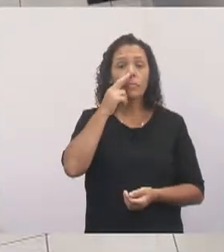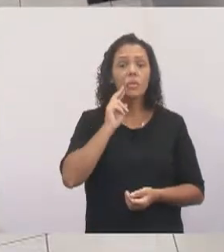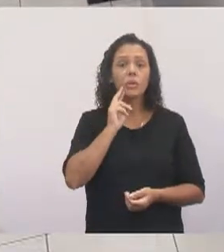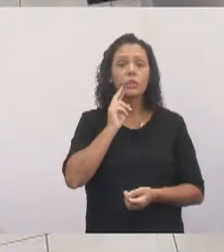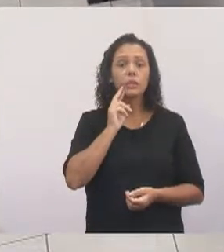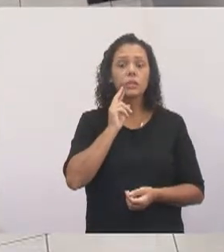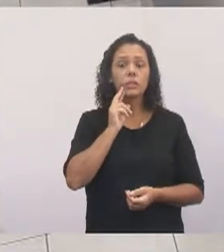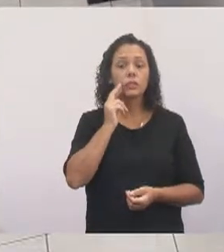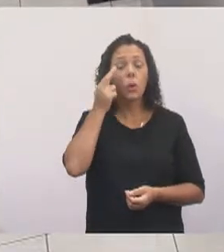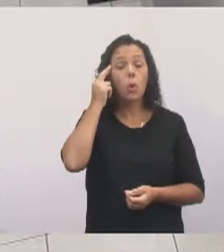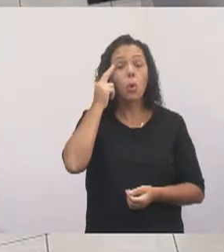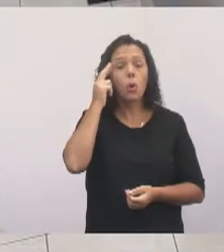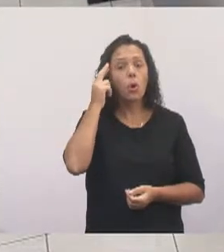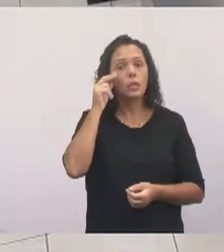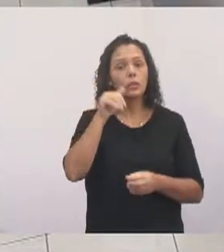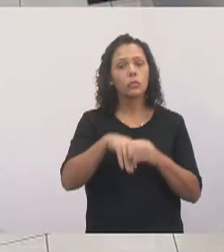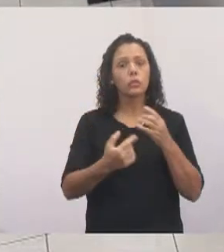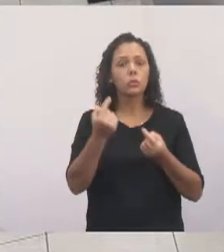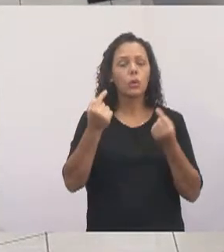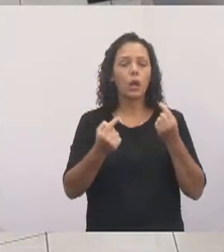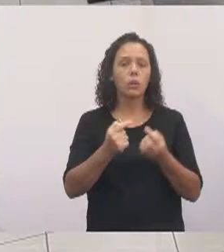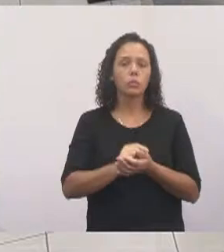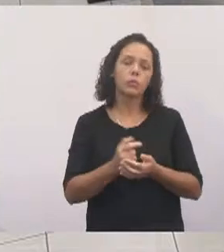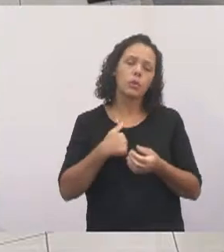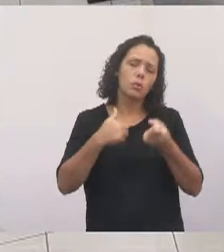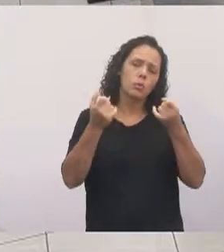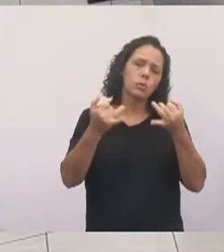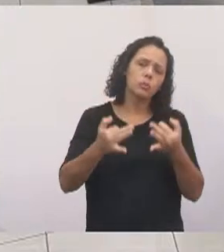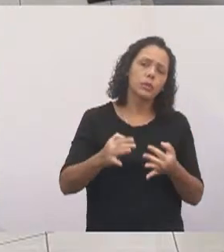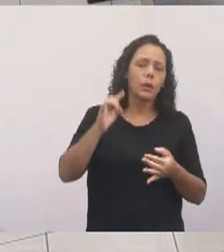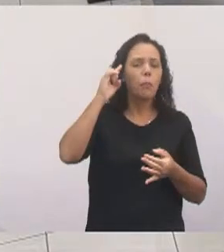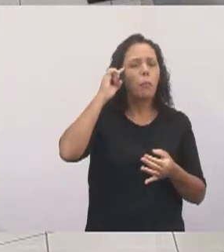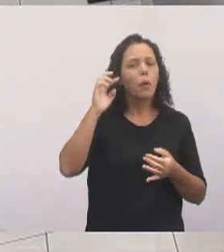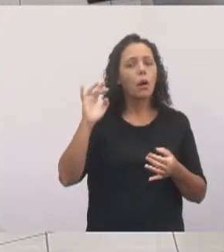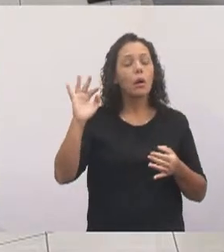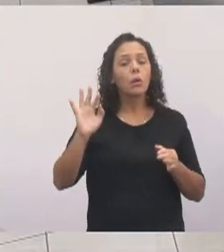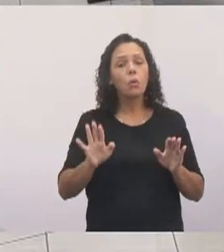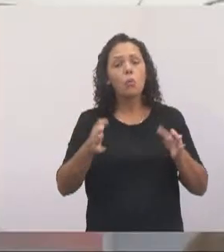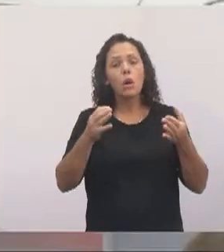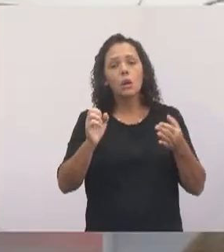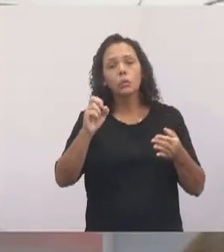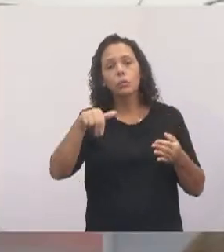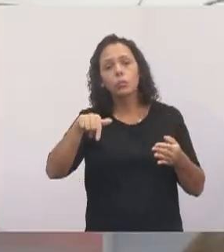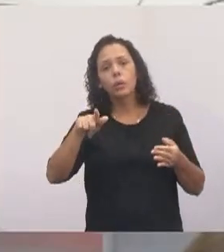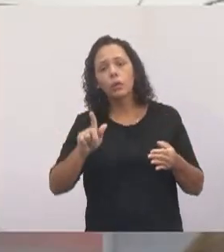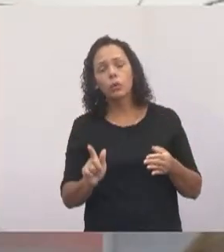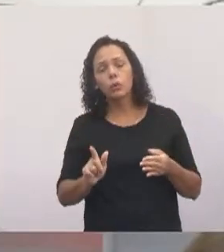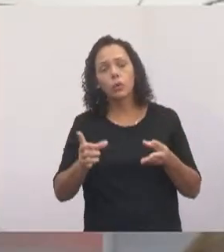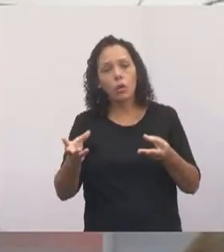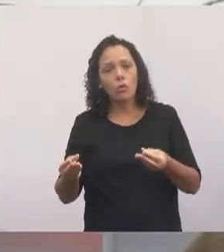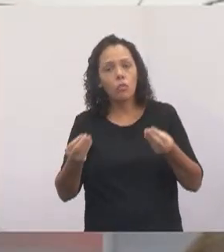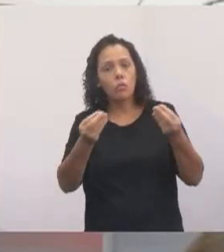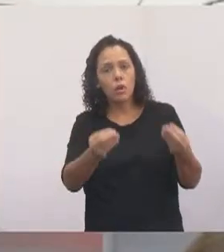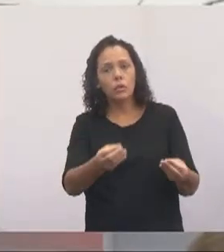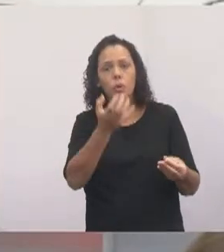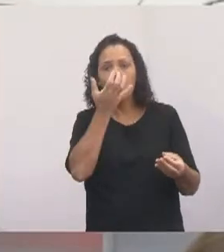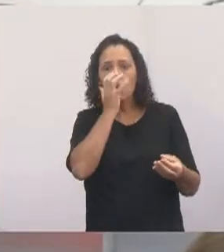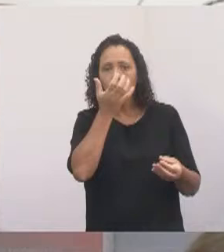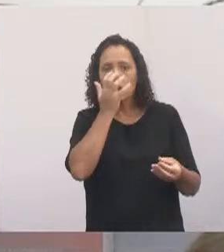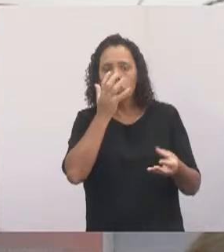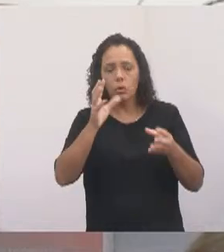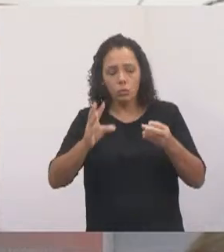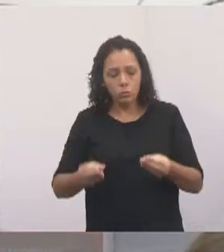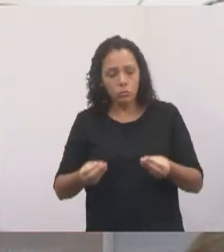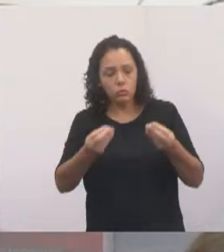Vou justificar meu voto aqui com aquele mesmo pensamento. Quando uma ONG vai doar ou vai entregar o cachorro para